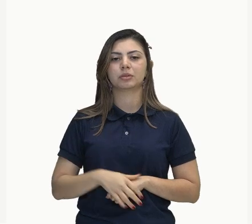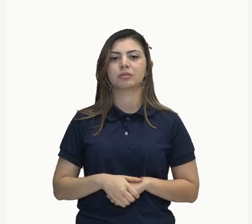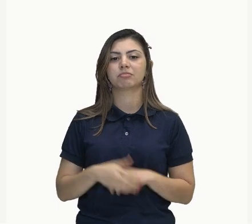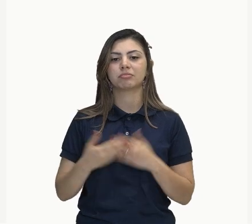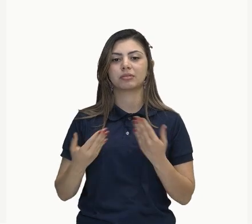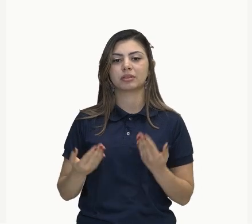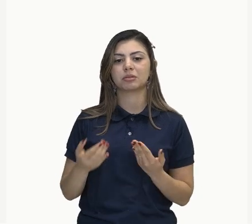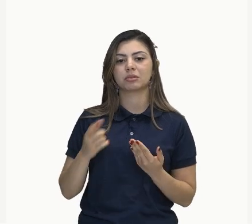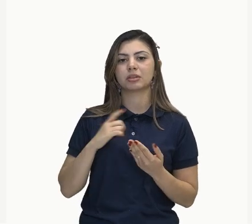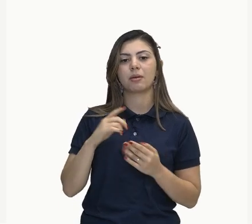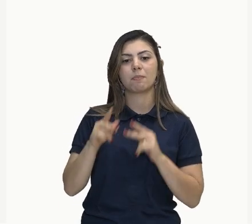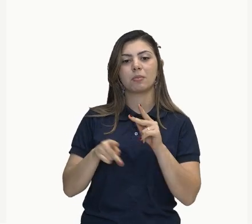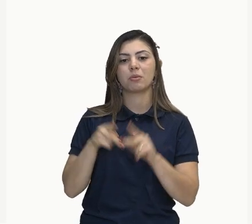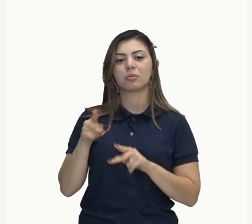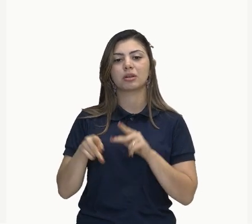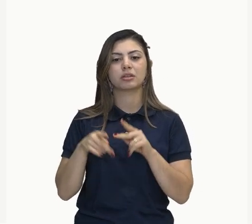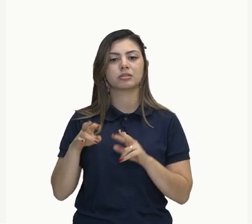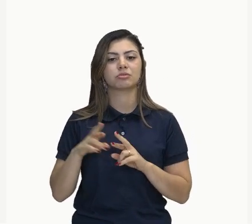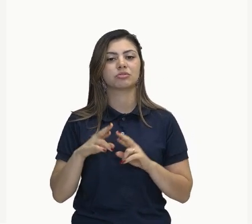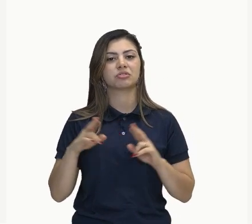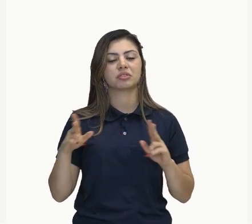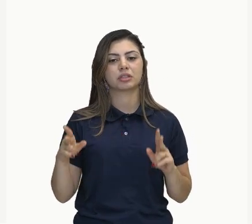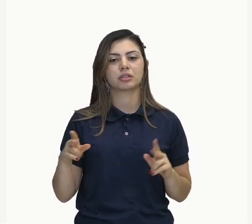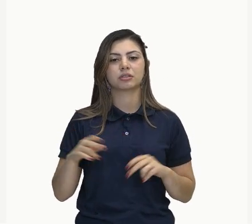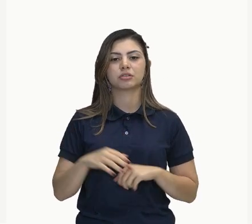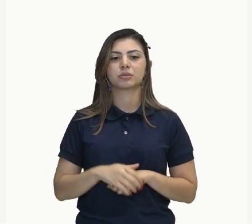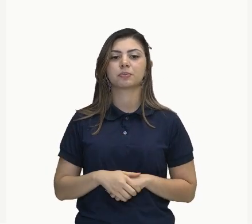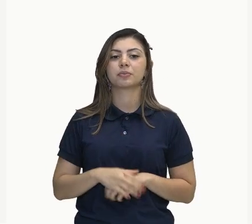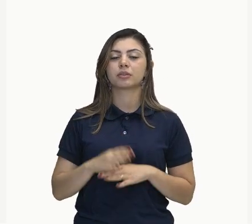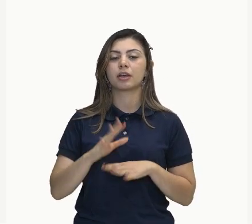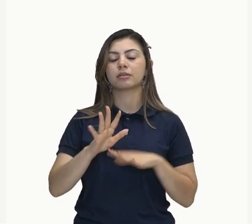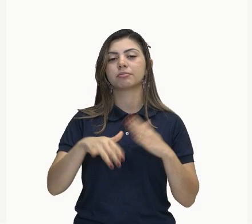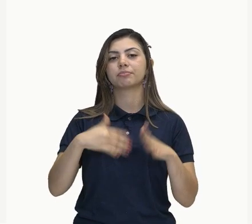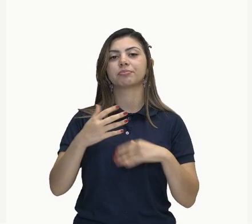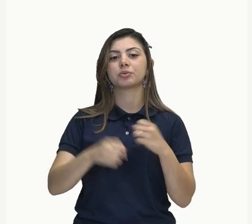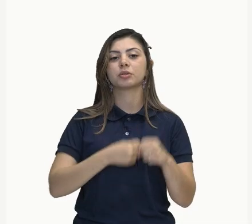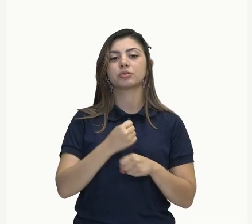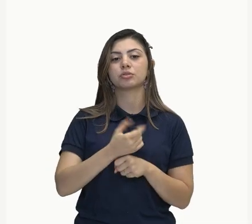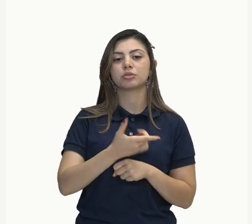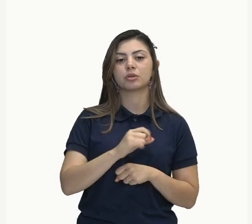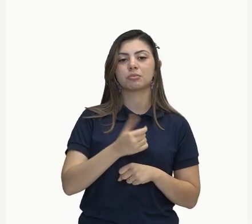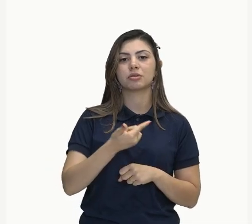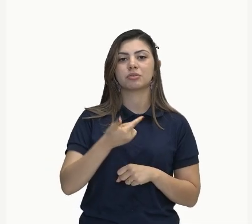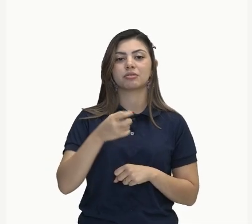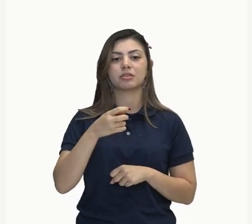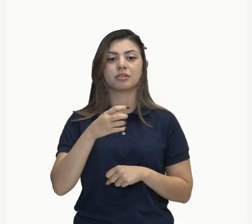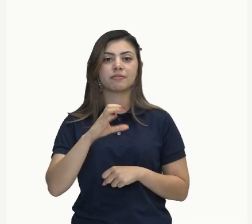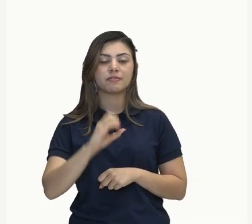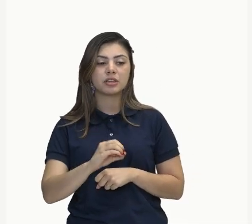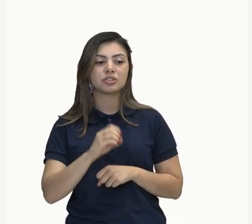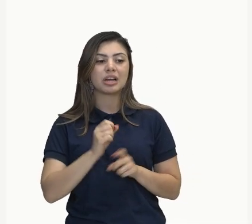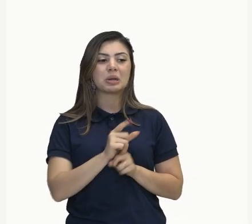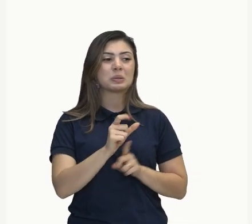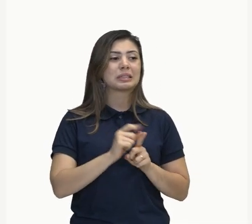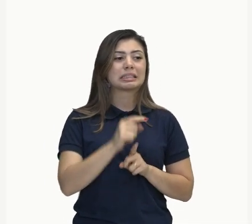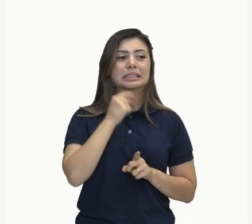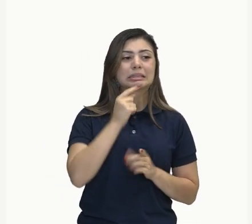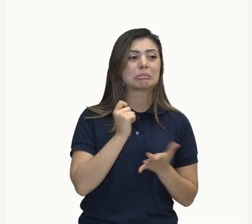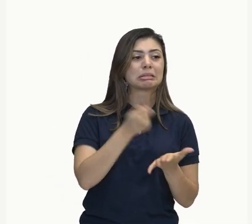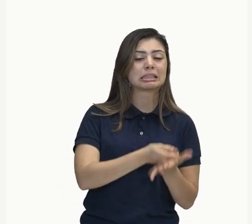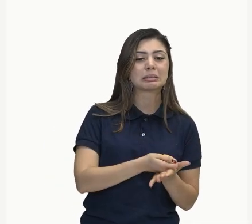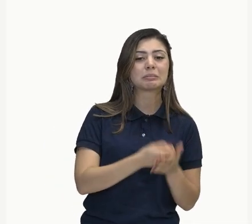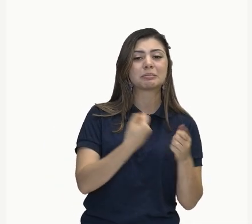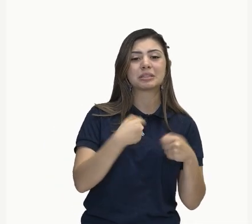público com maior poder aquisitivo. Em 2020, com o aluguel impossível, restou apenas ela se direcionar